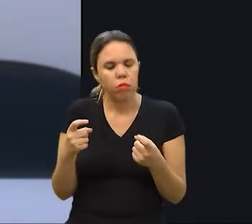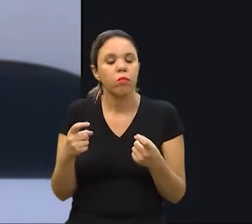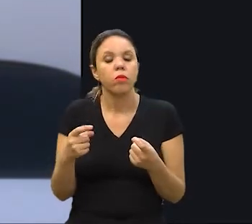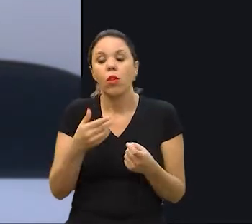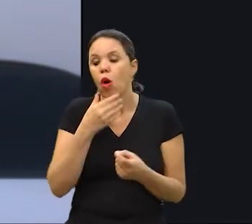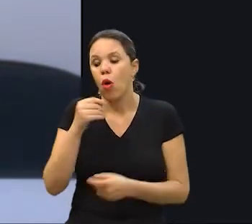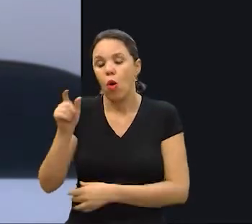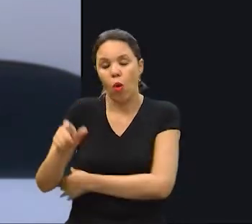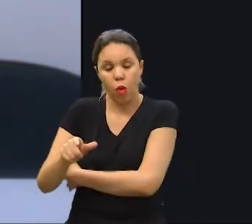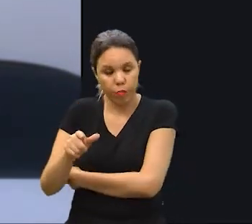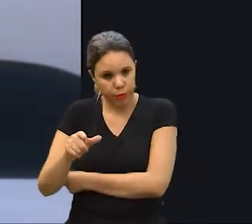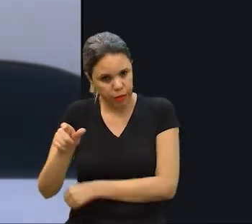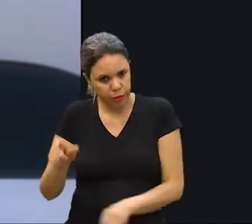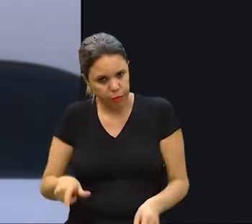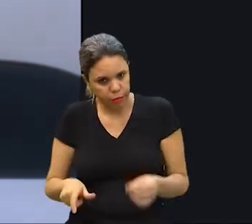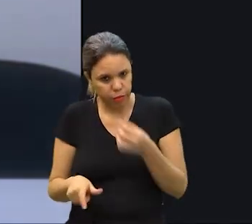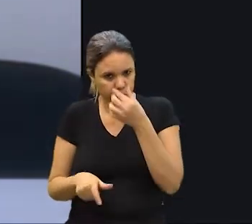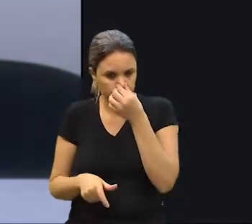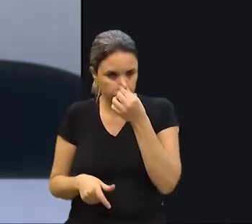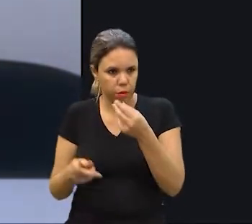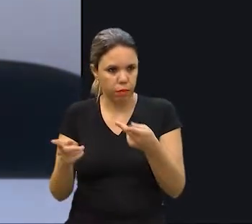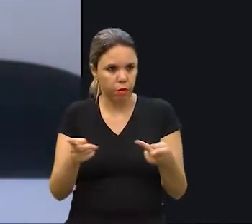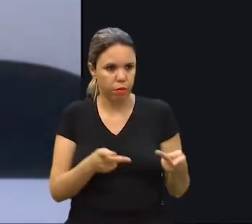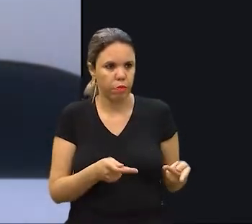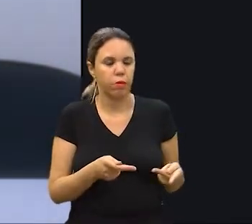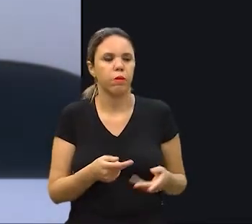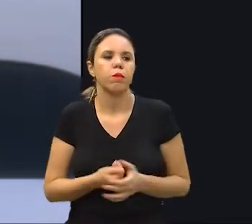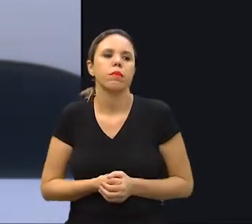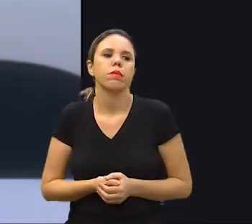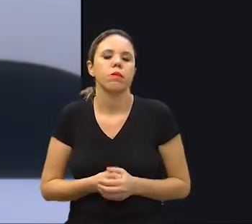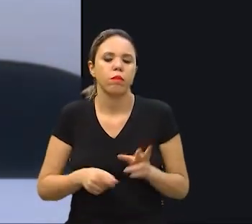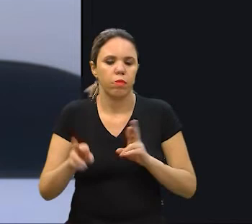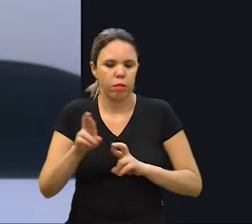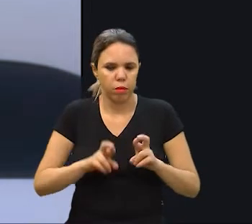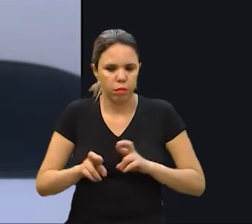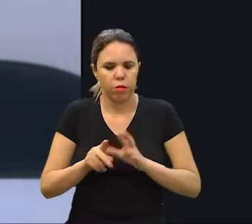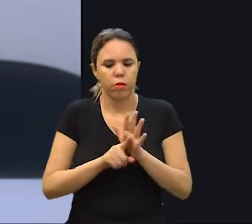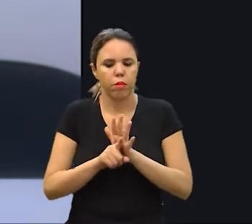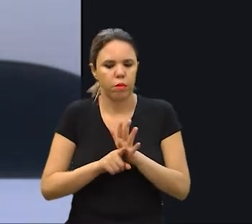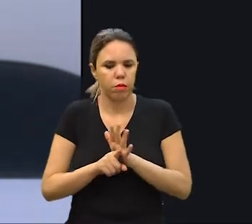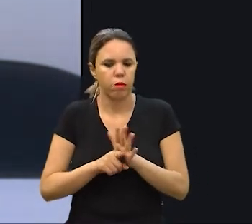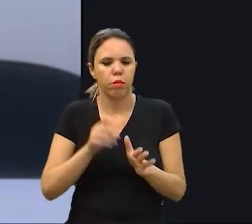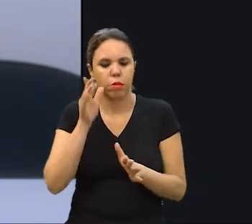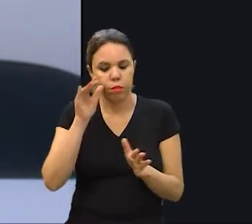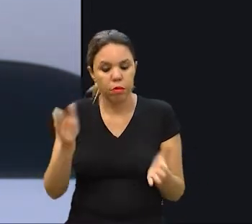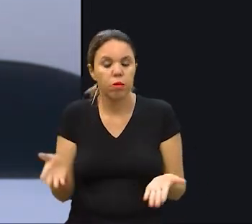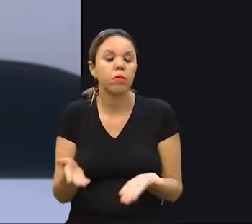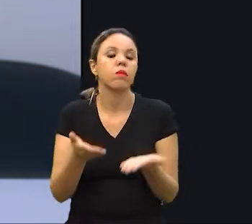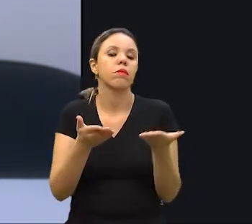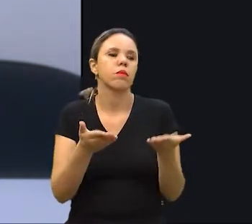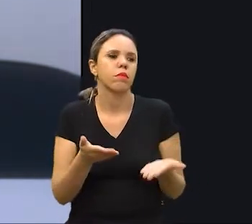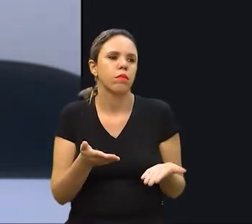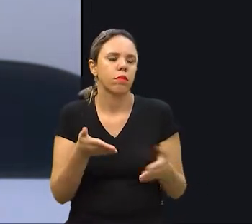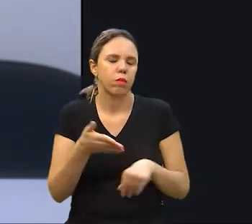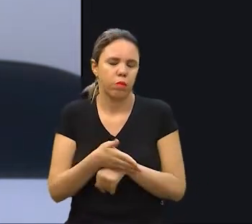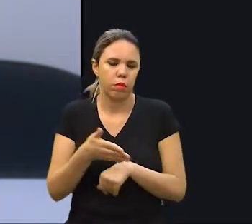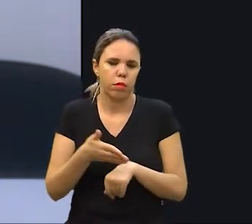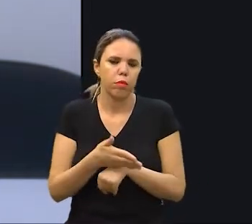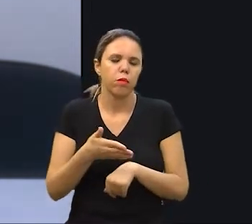violência, esse homem será convidado, esse homem será estimulado